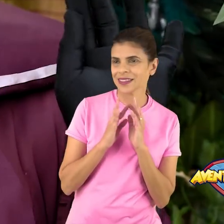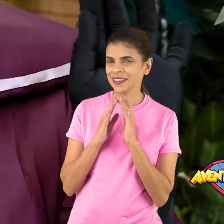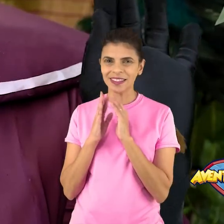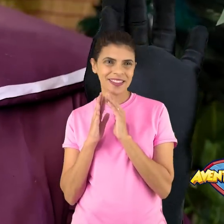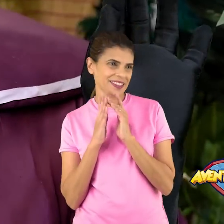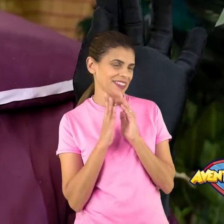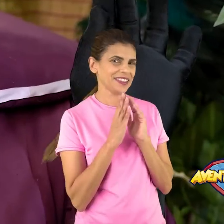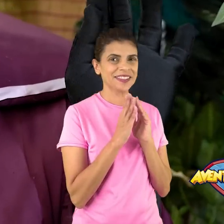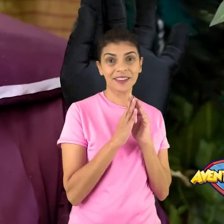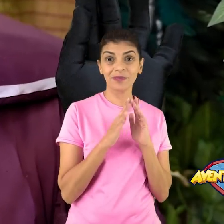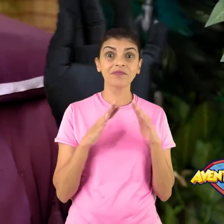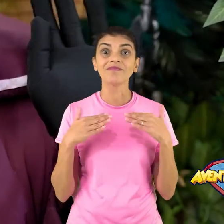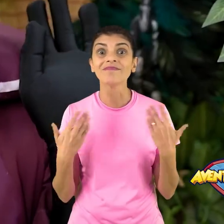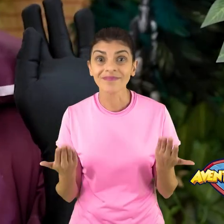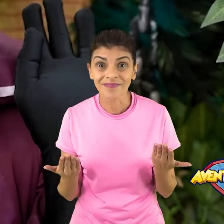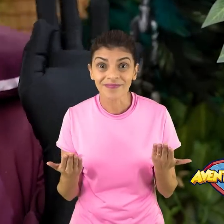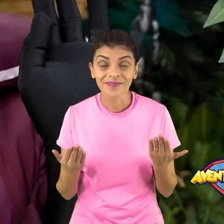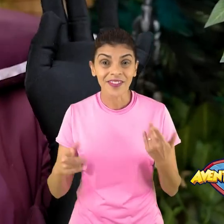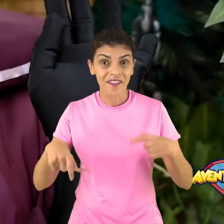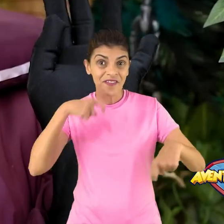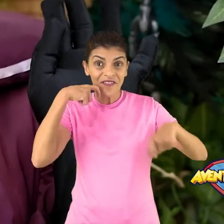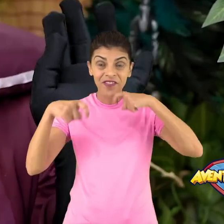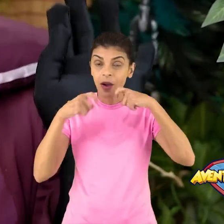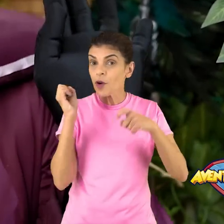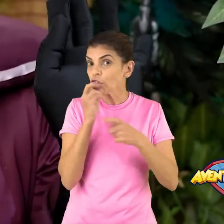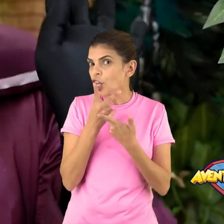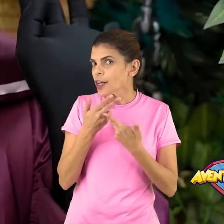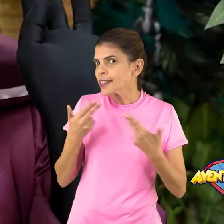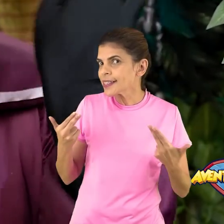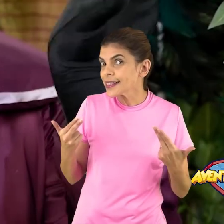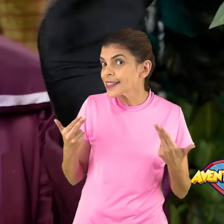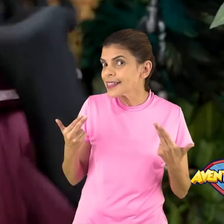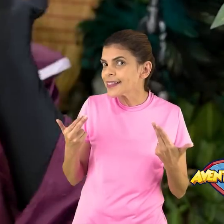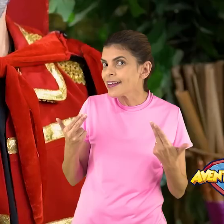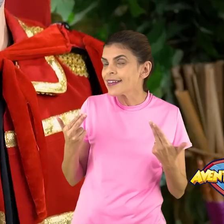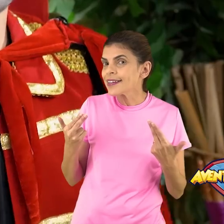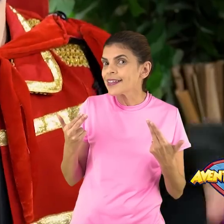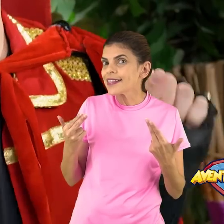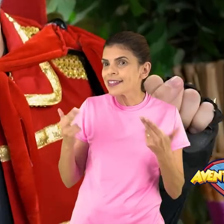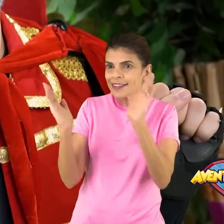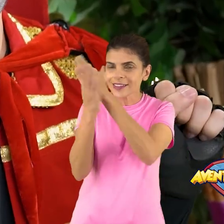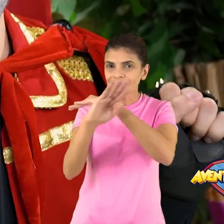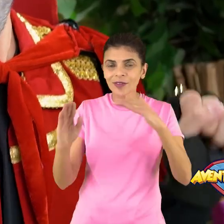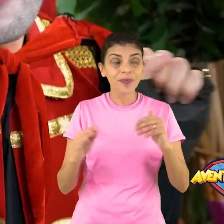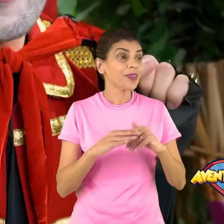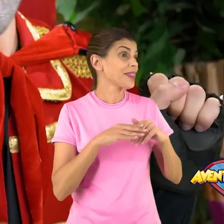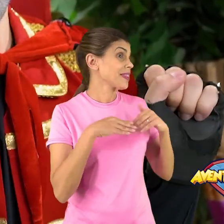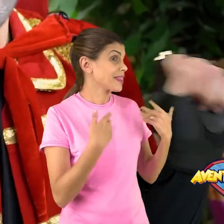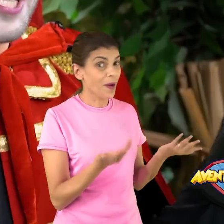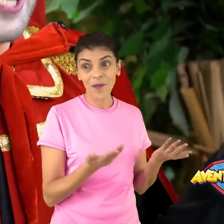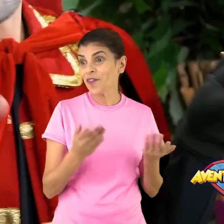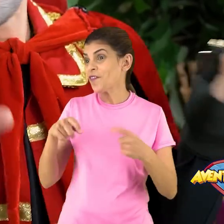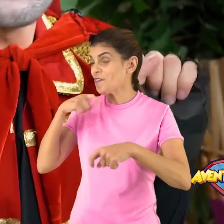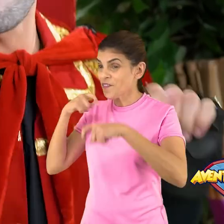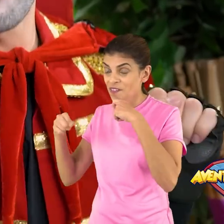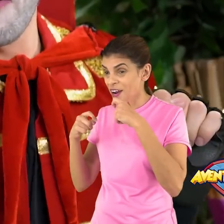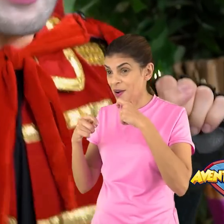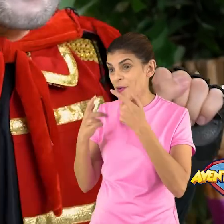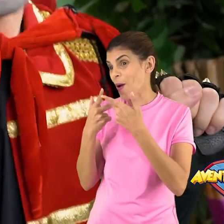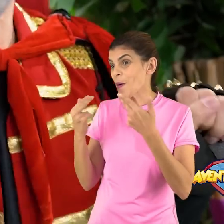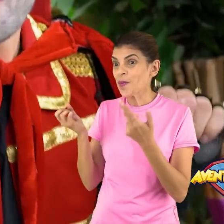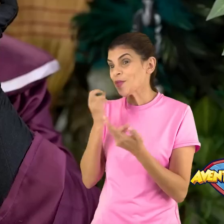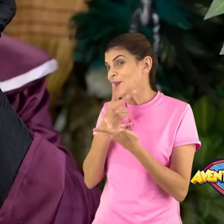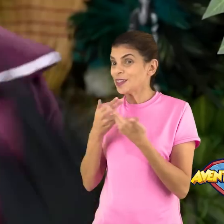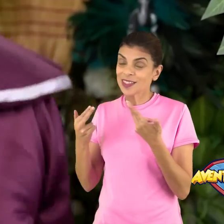E então? Vamp, alguma notícia do Ninja Flame? Ah, então, Vamp, alguma notícia do Ninja